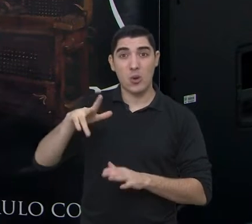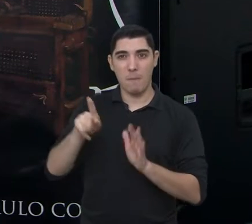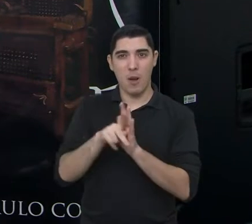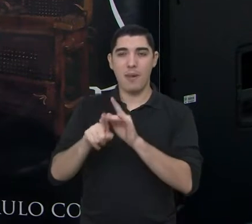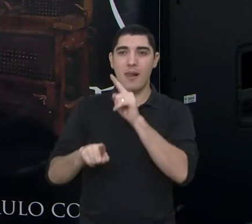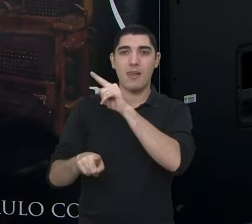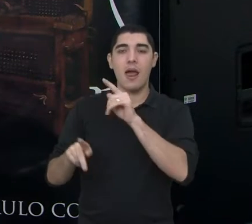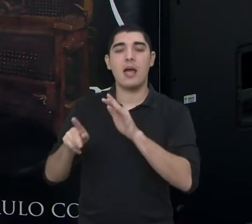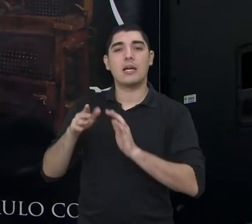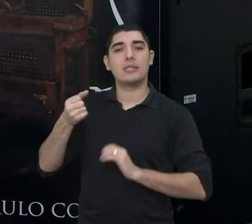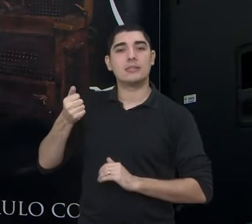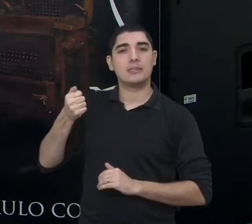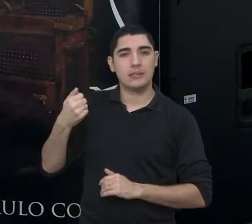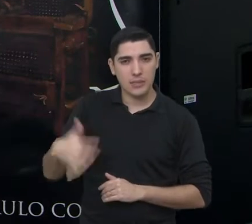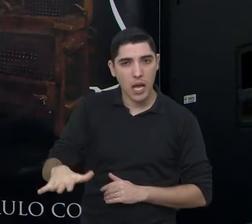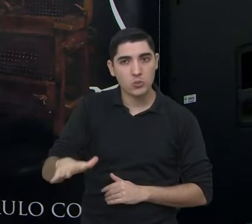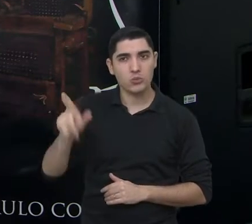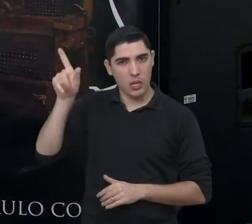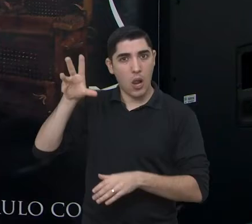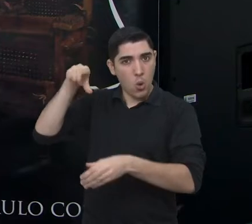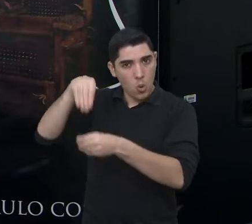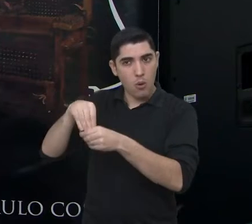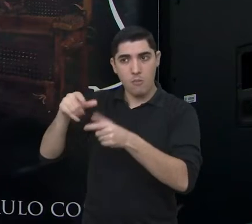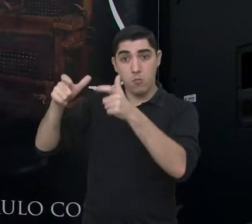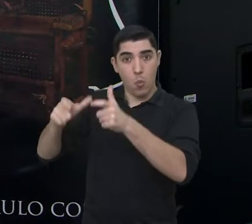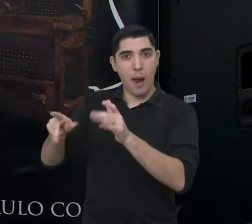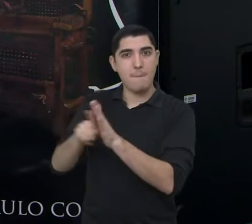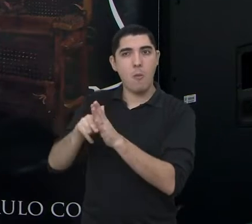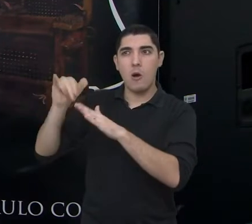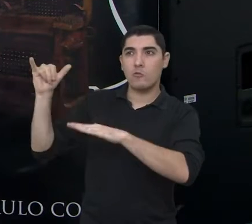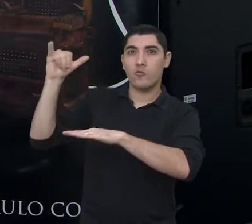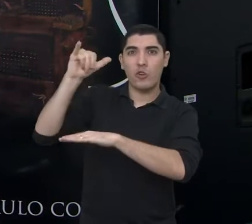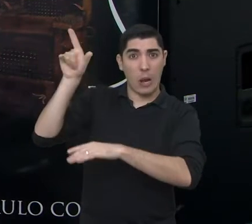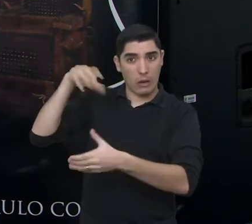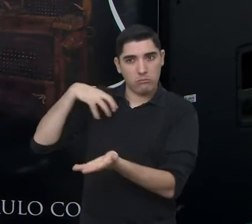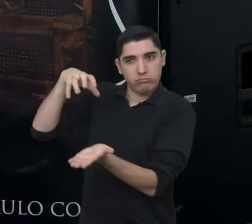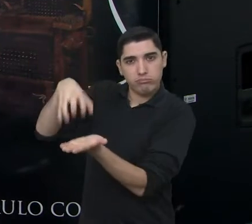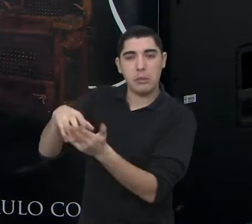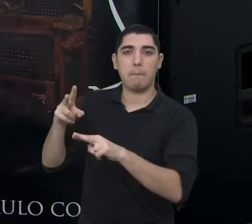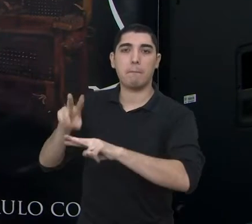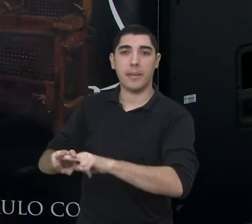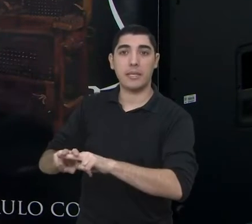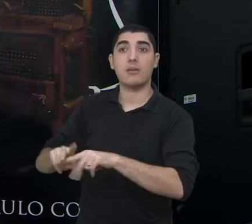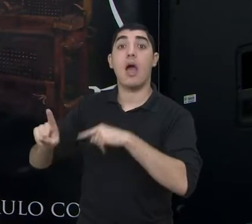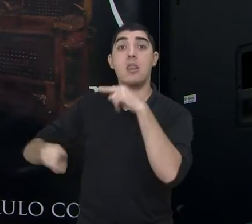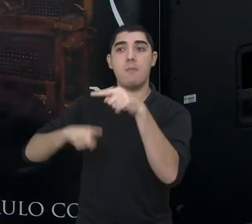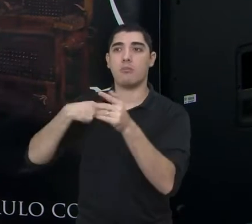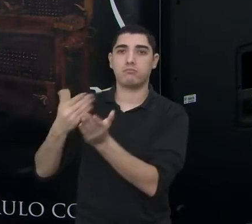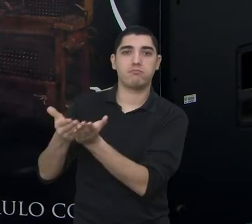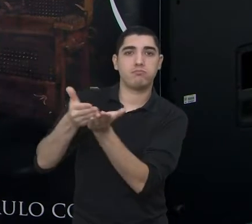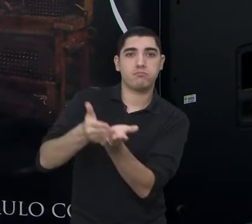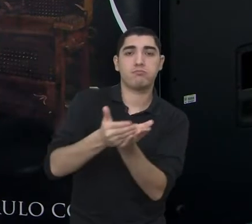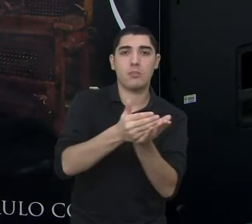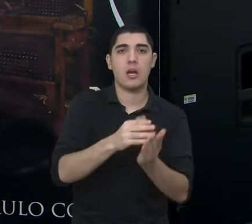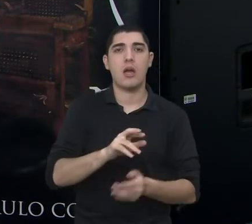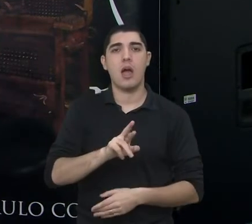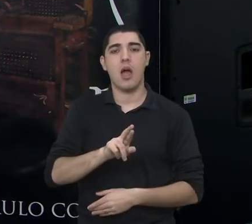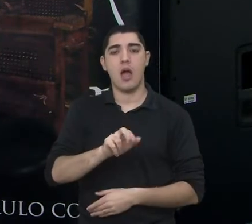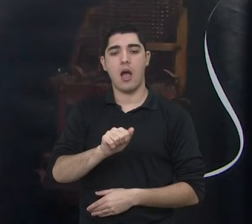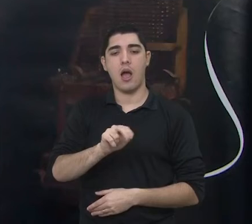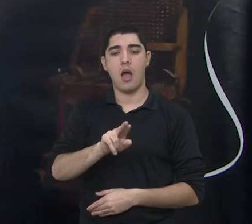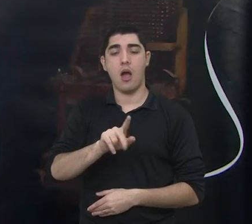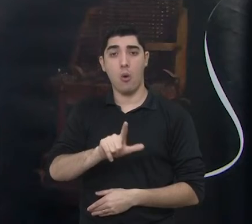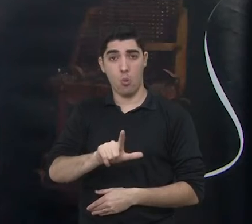incomunicável lá na base aérea de Santos, né? E depois me levaram para o navio prisão Raul